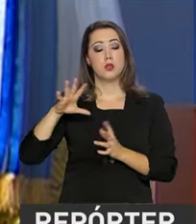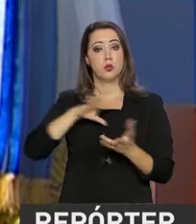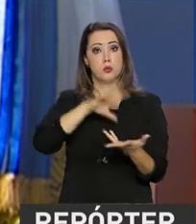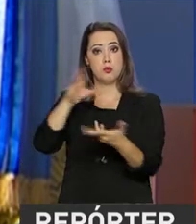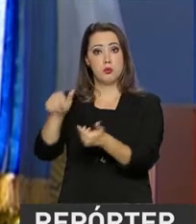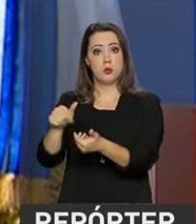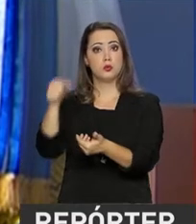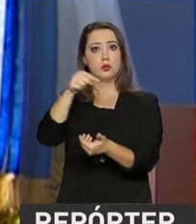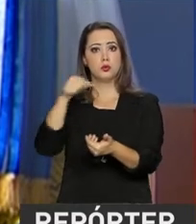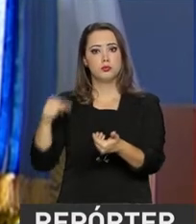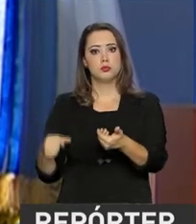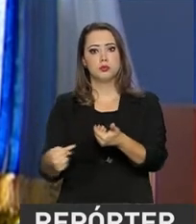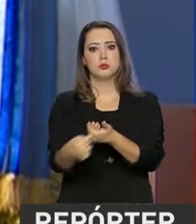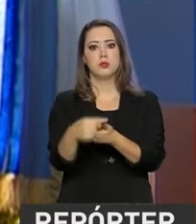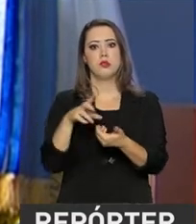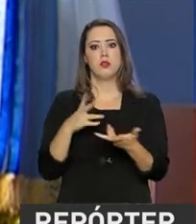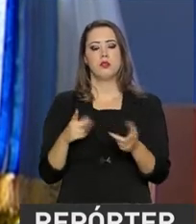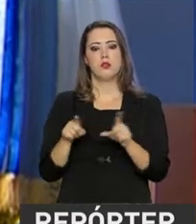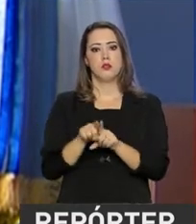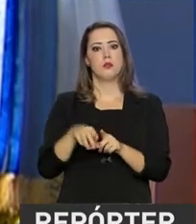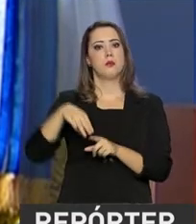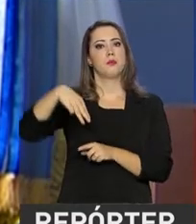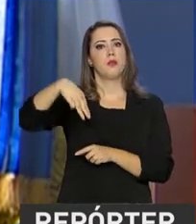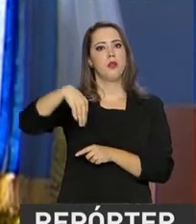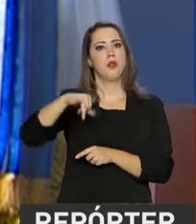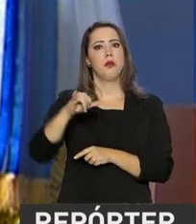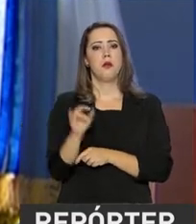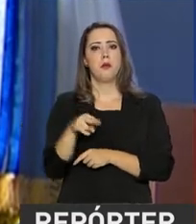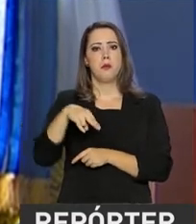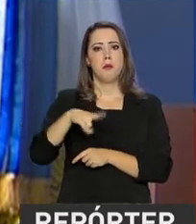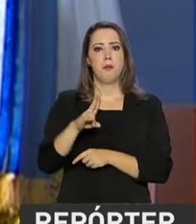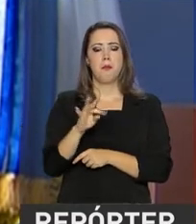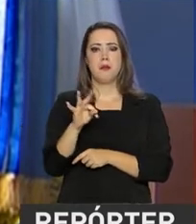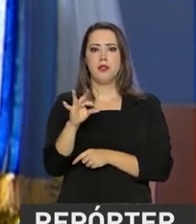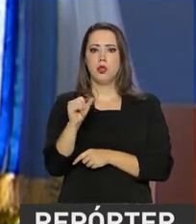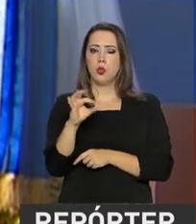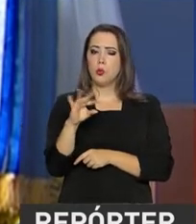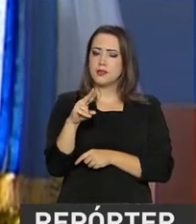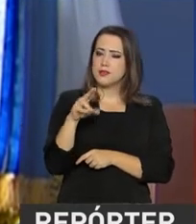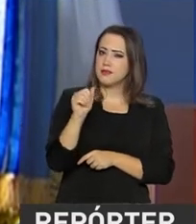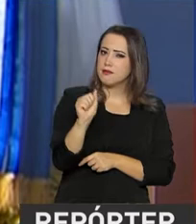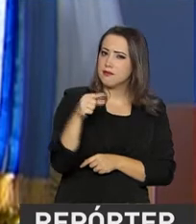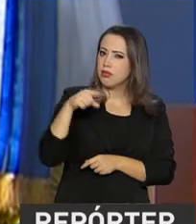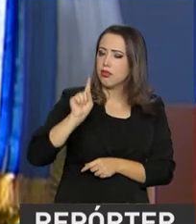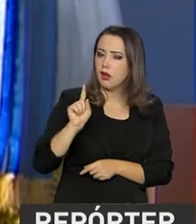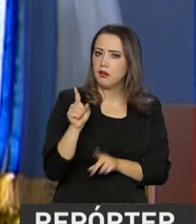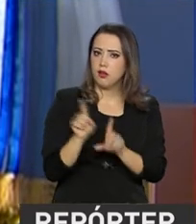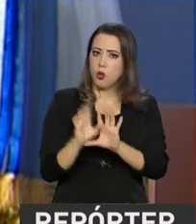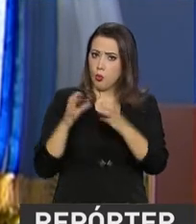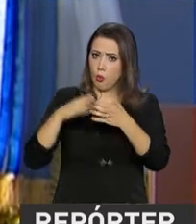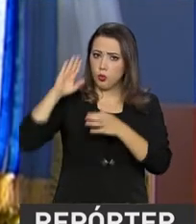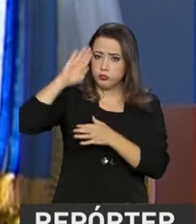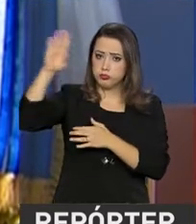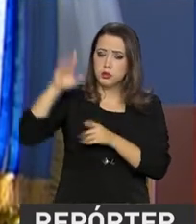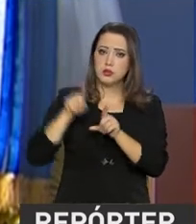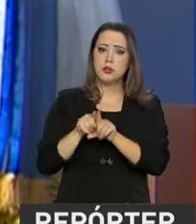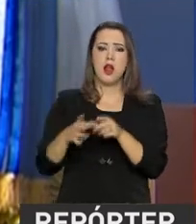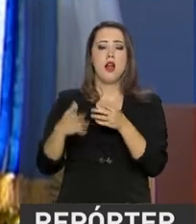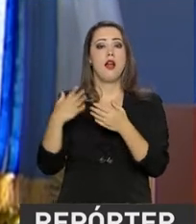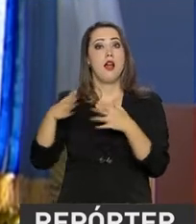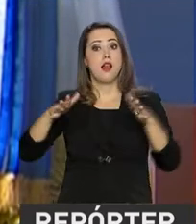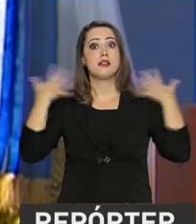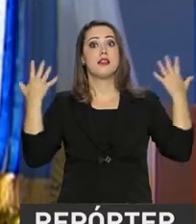MINUSTAH, que, enfim, cessou há pouco tempo, mas nós pudemos verificar pelo vídeo a alegria daqueles que